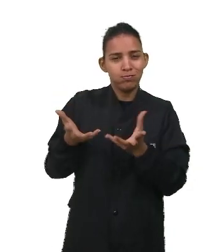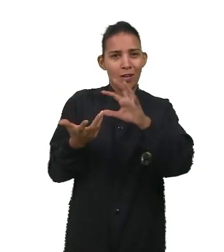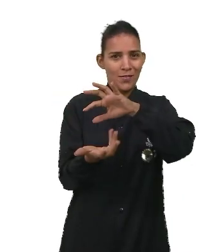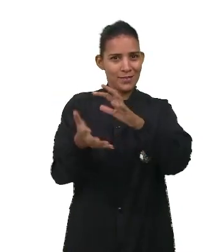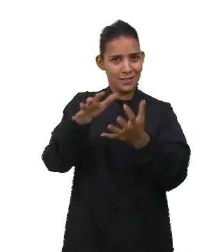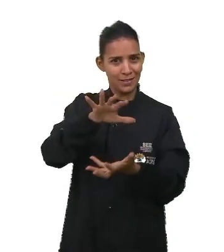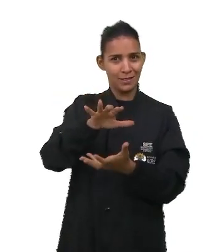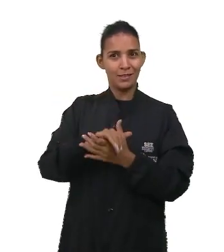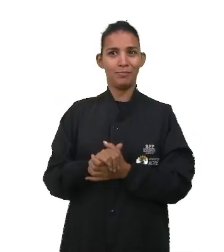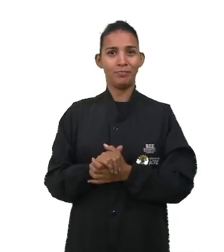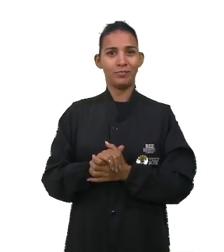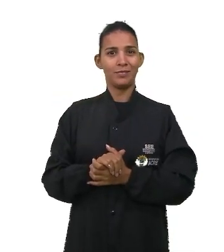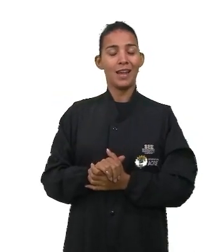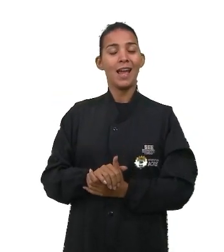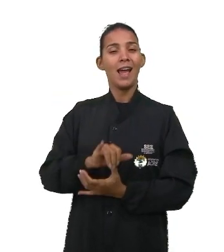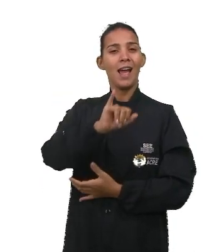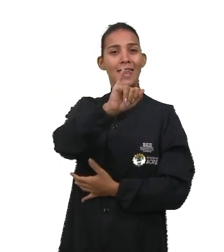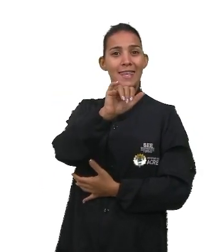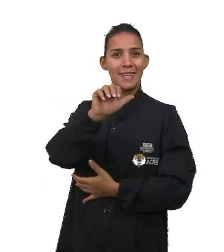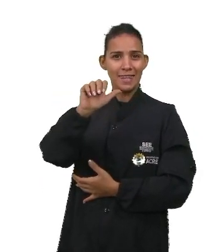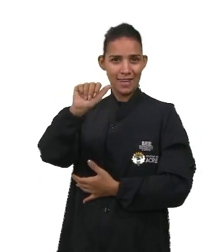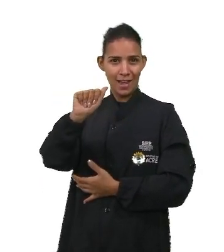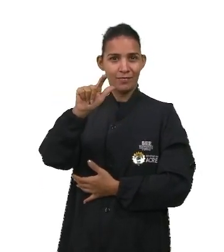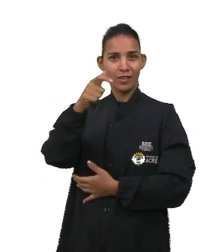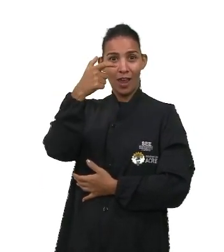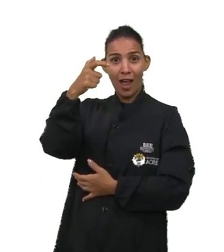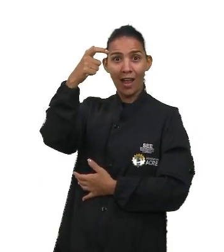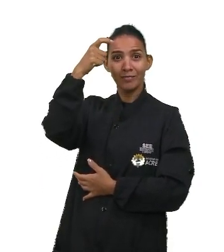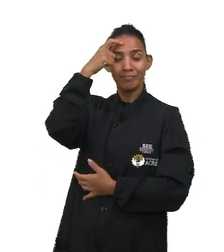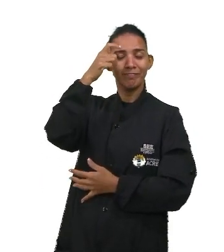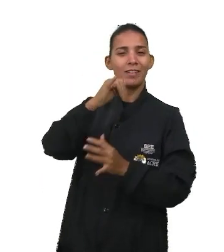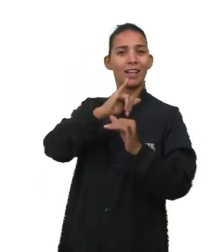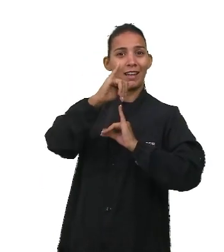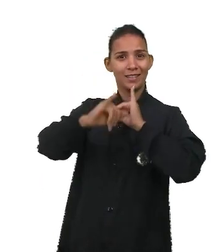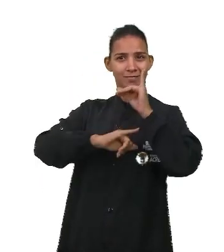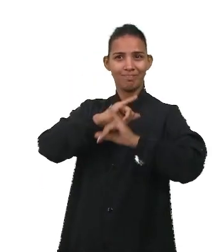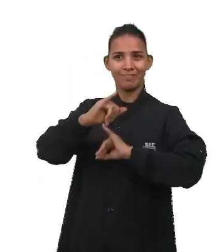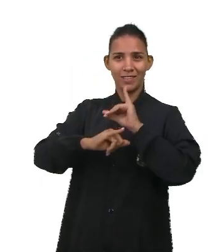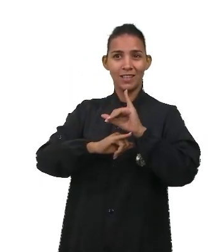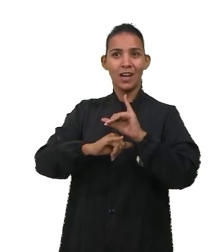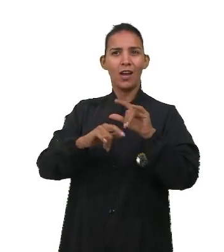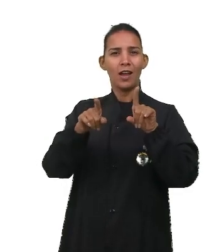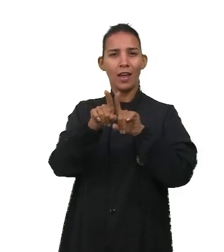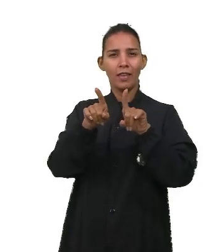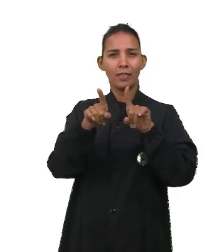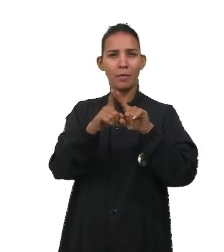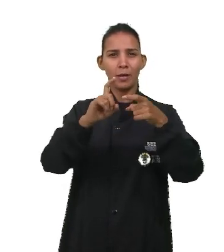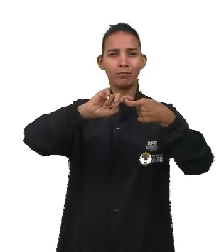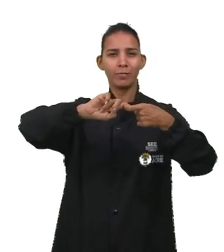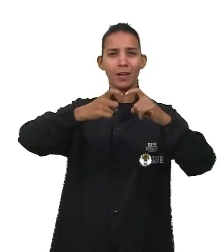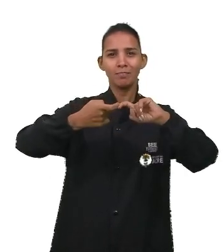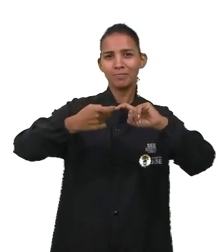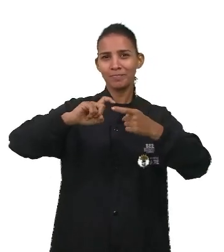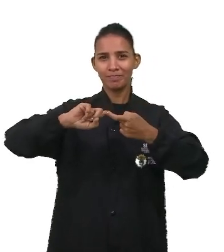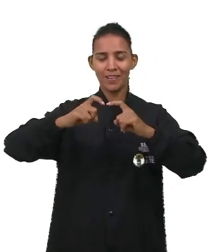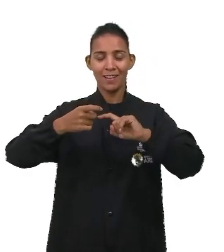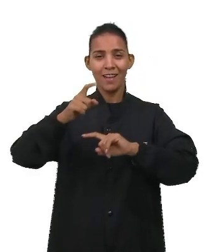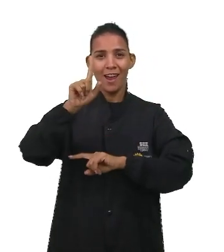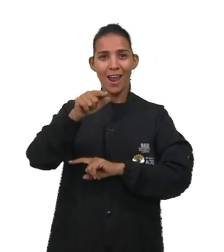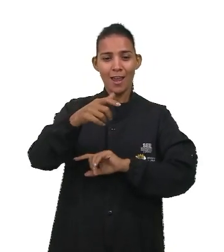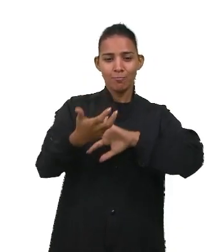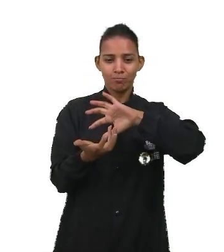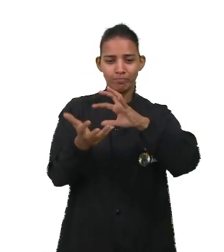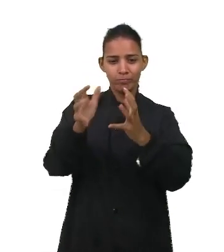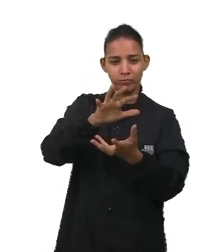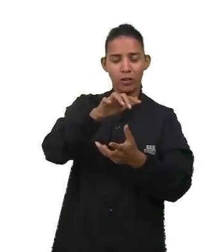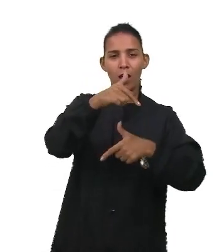A inteligência artificial, a robótica e a automação estão remodelando o mercado de